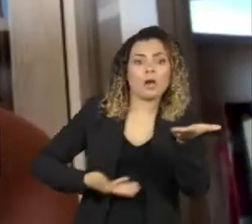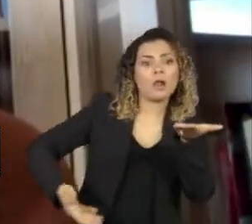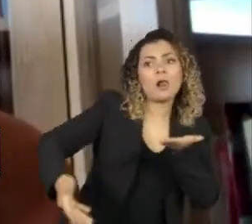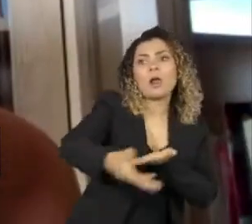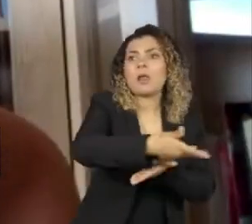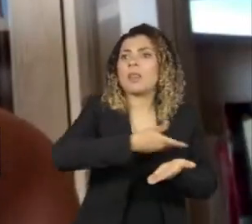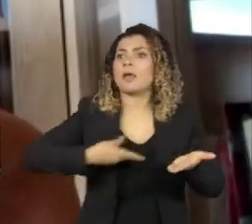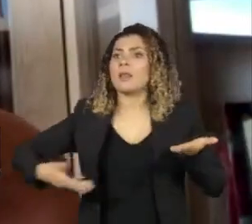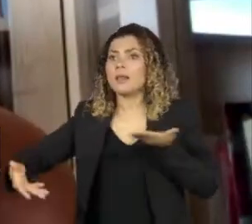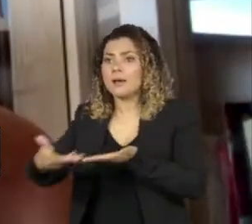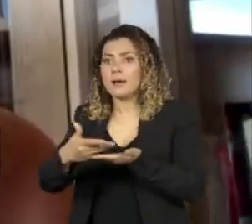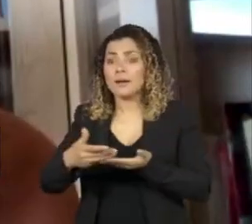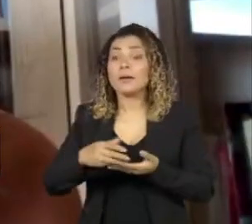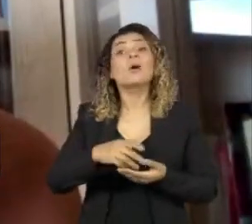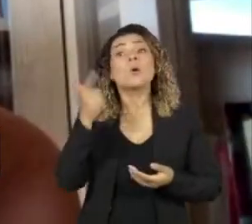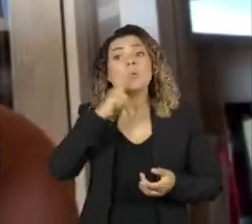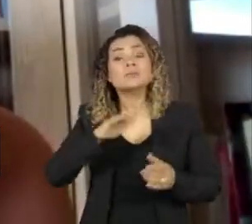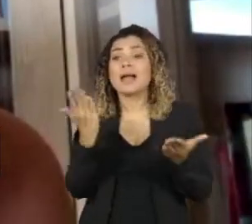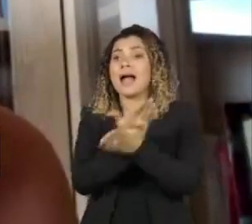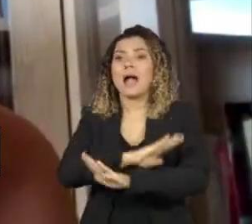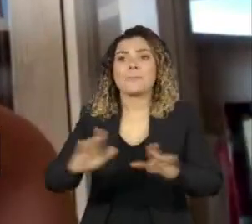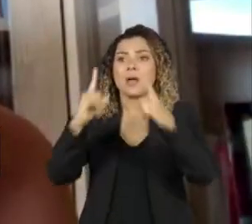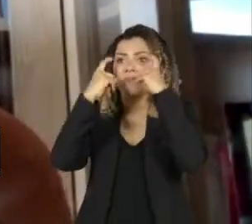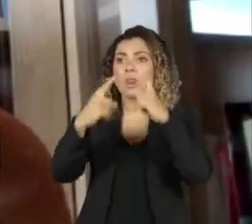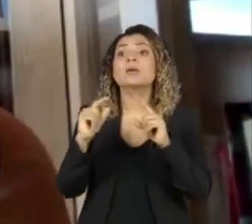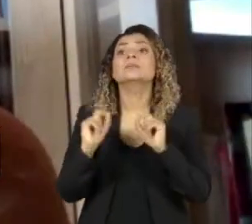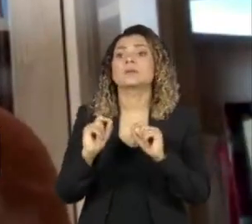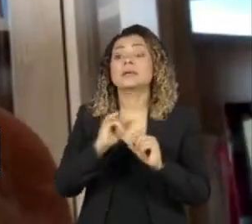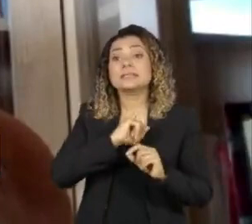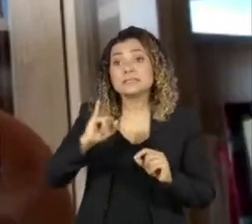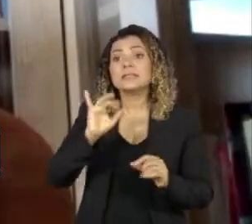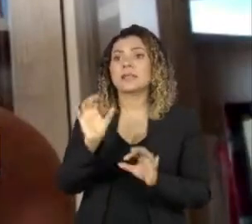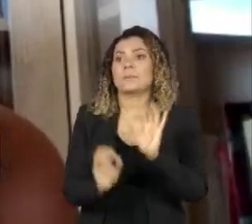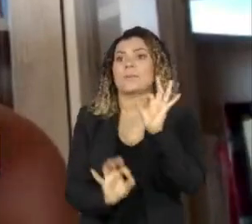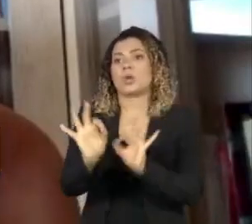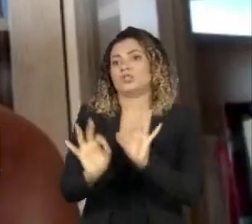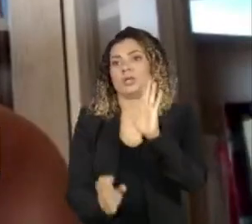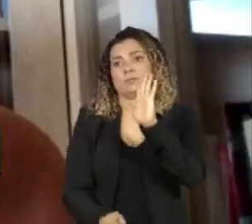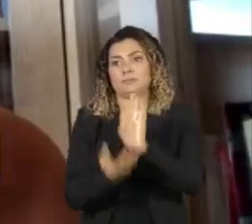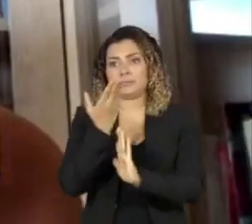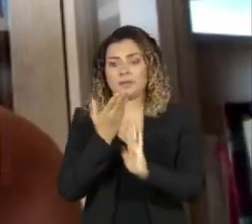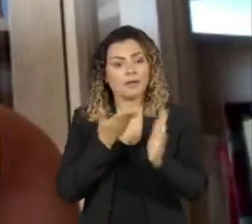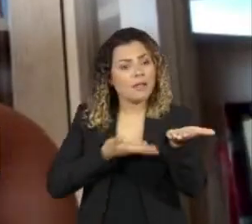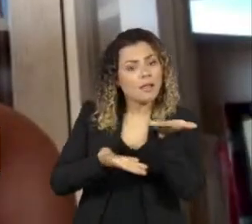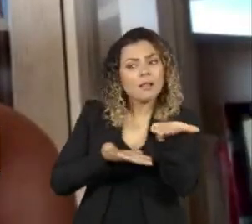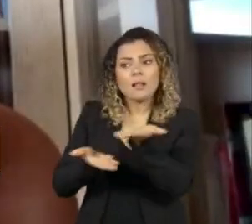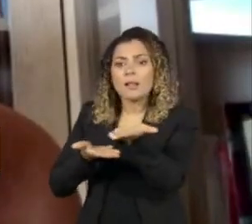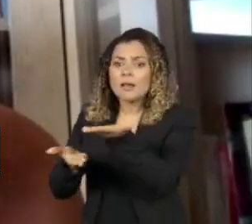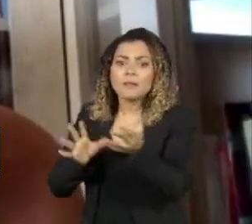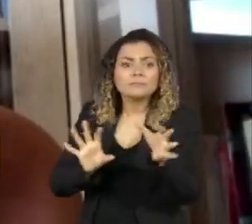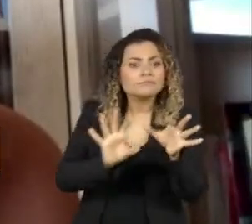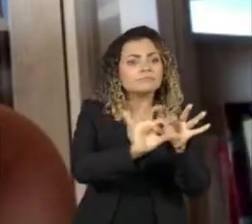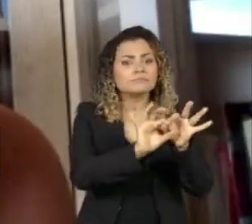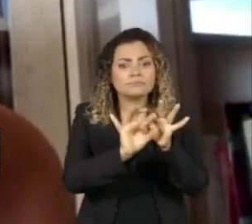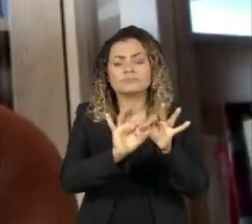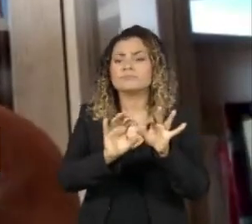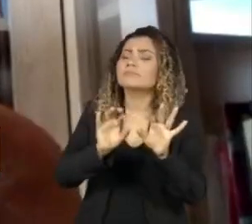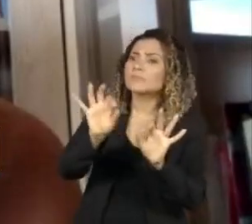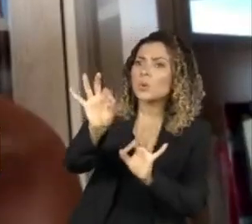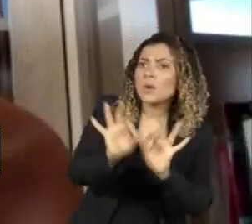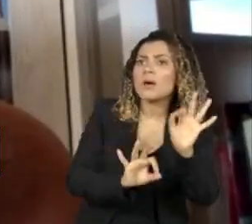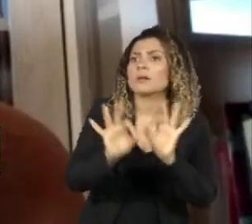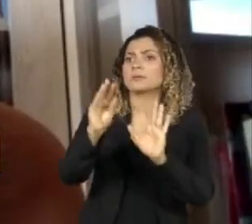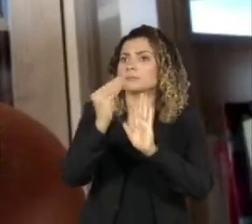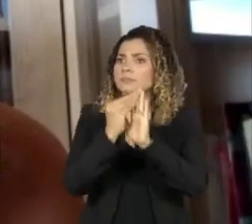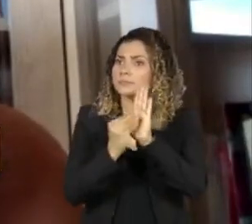garantido que só se combate a violência quando a gente implementa um programa intencional, planejado,